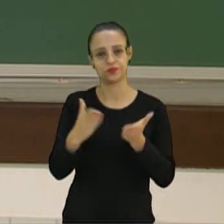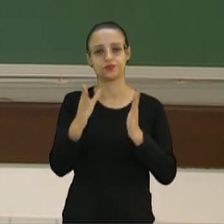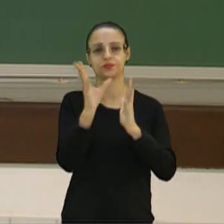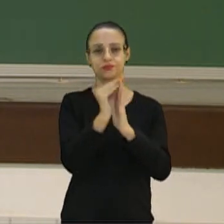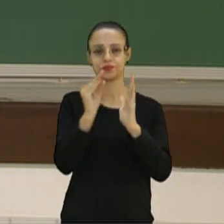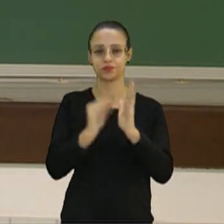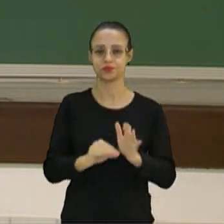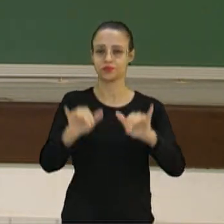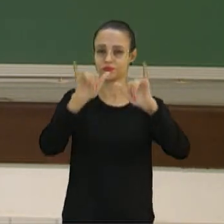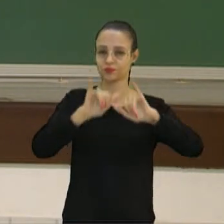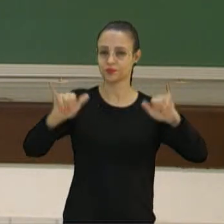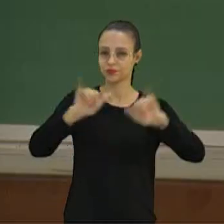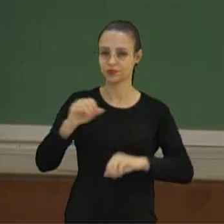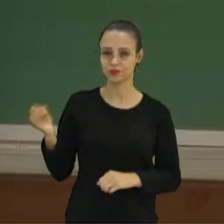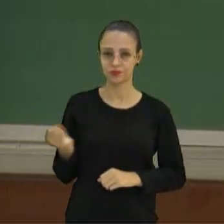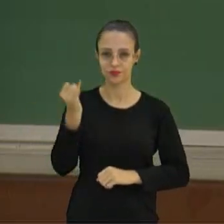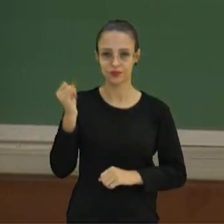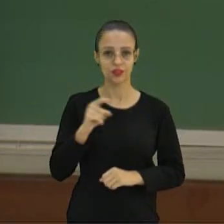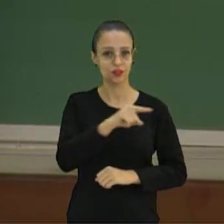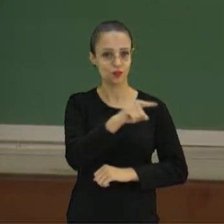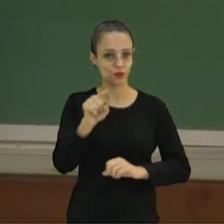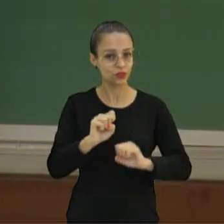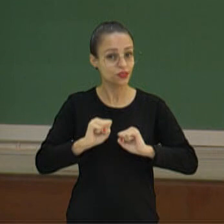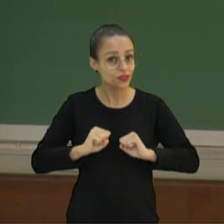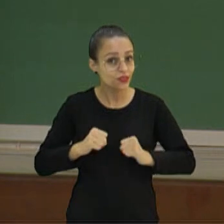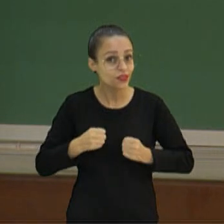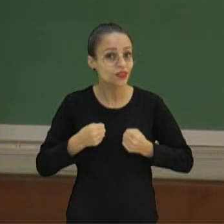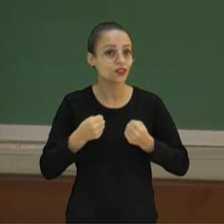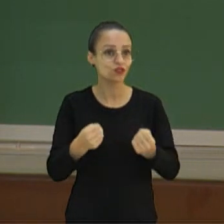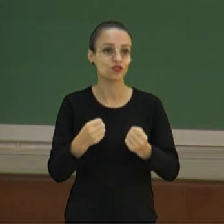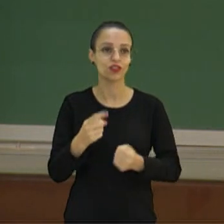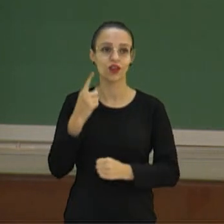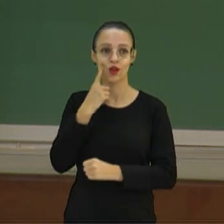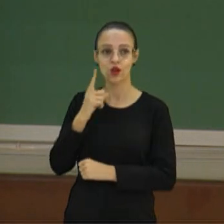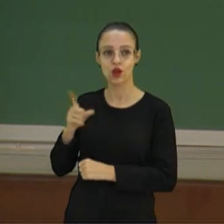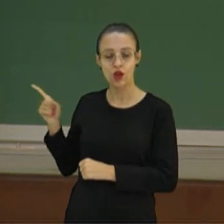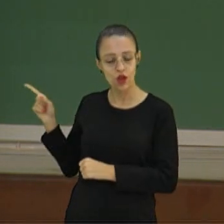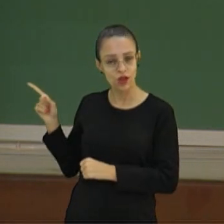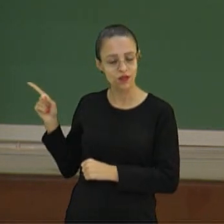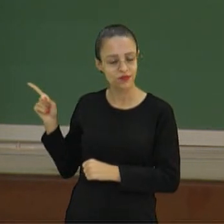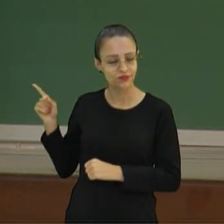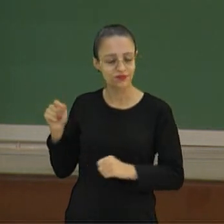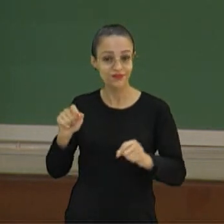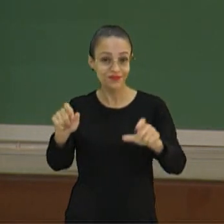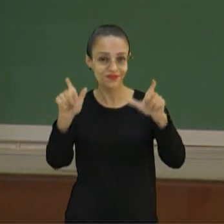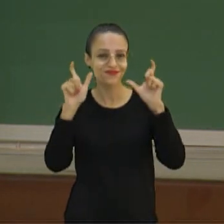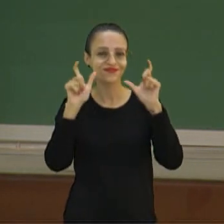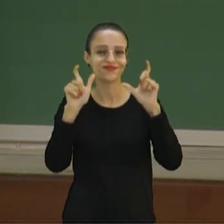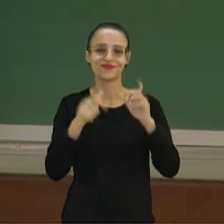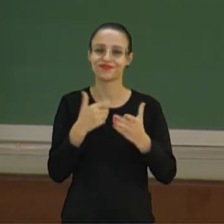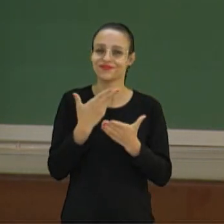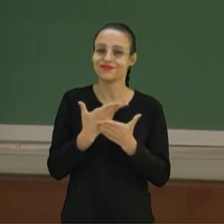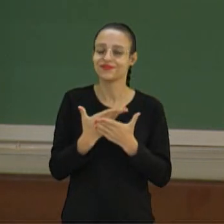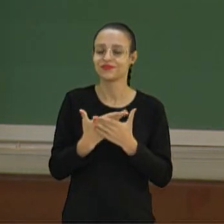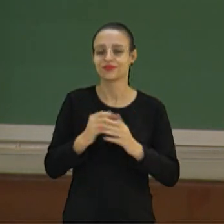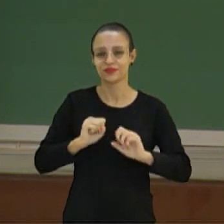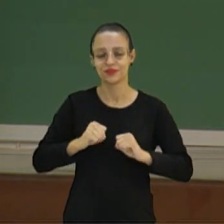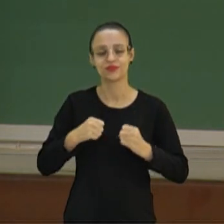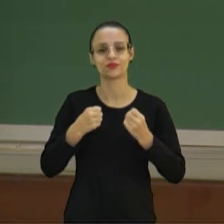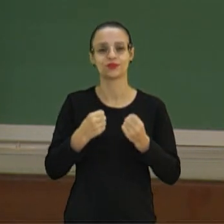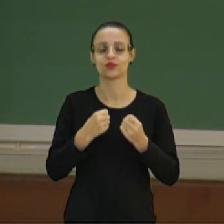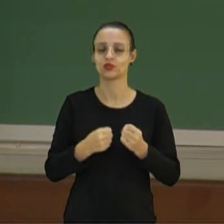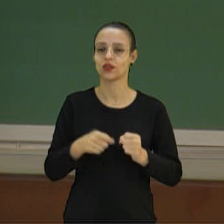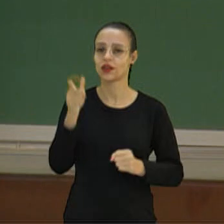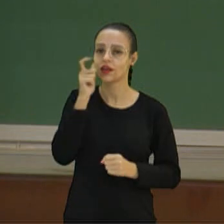recados importantes. Se dedica, galera! Ó a tartaruga falando para vocês ali, ó. Assistam as videoaulas, façam resumos